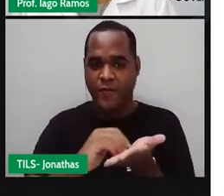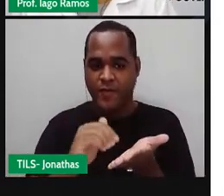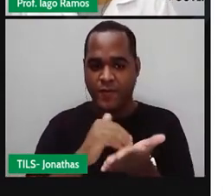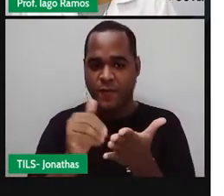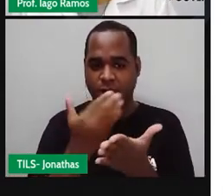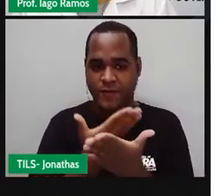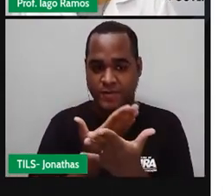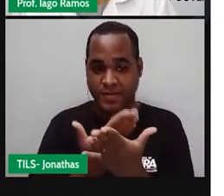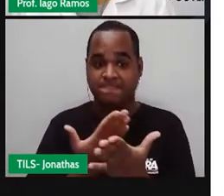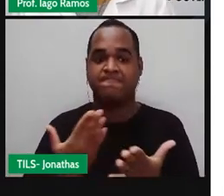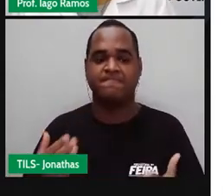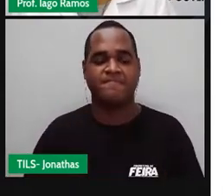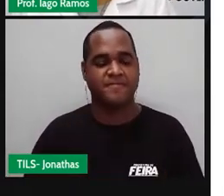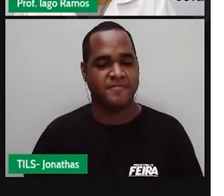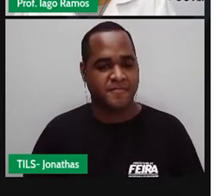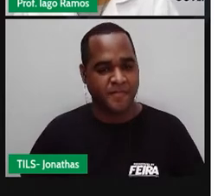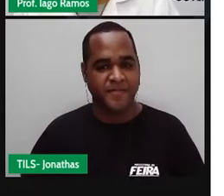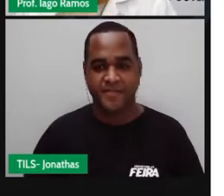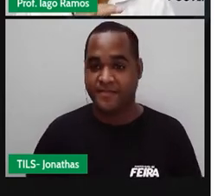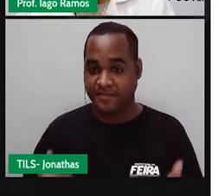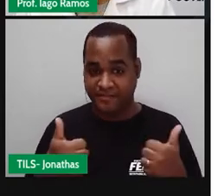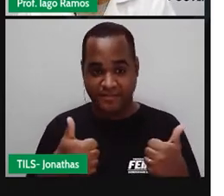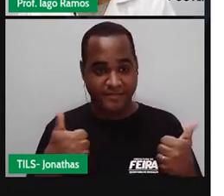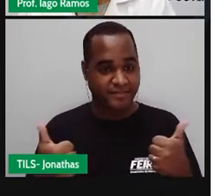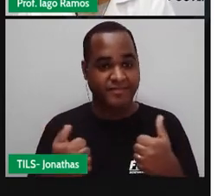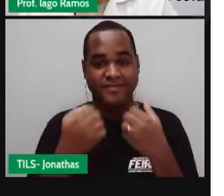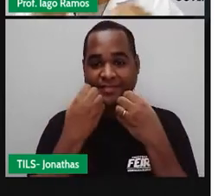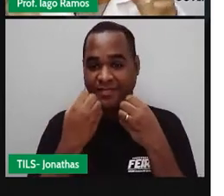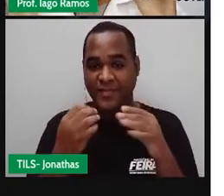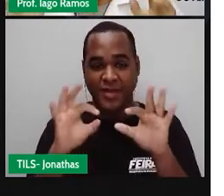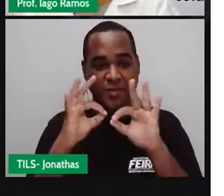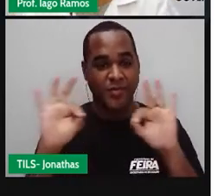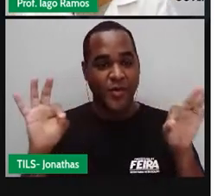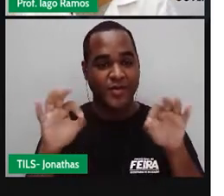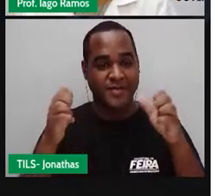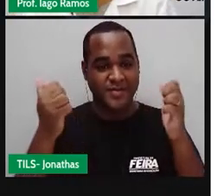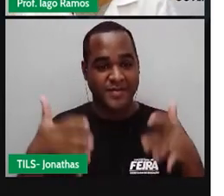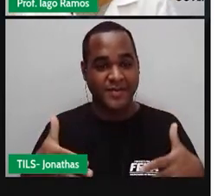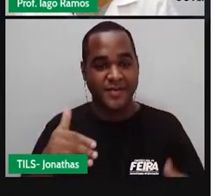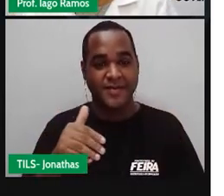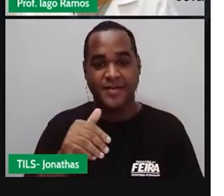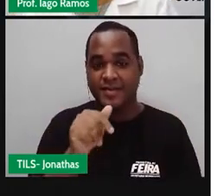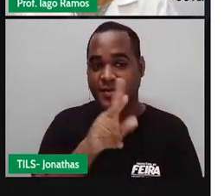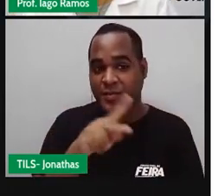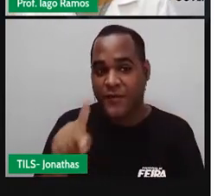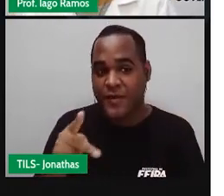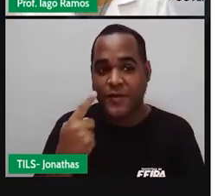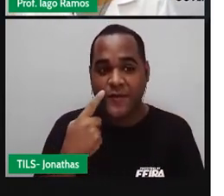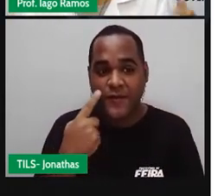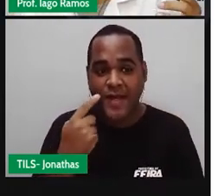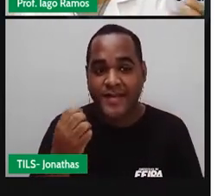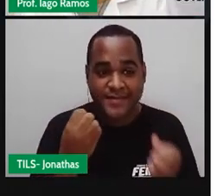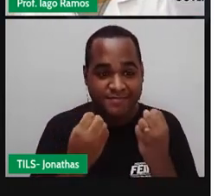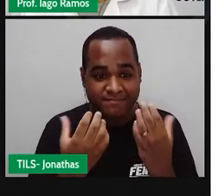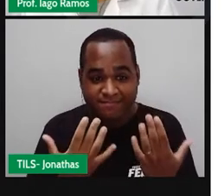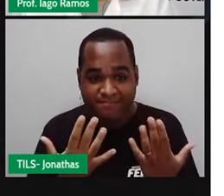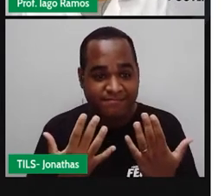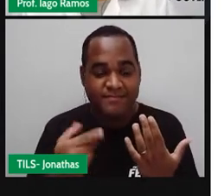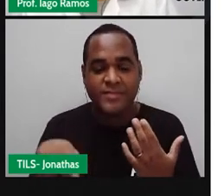Educação aqui em Feira de Santana Tá bom bacana Professor E aí